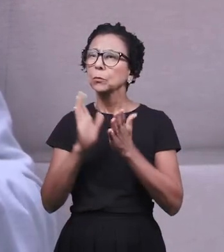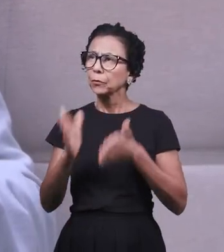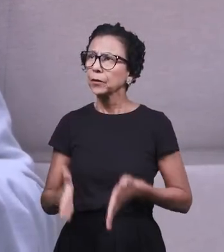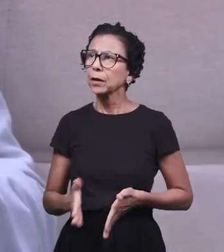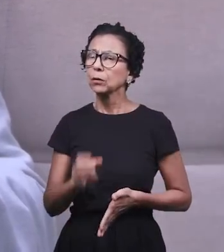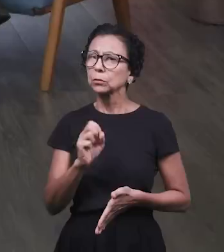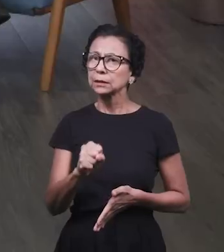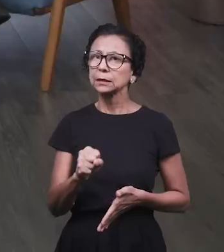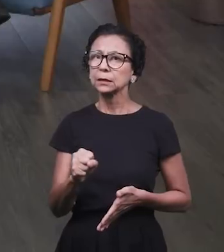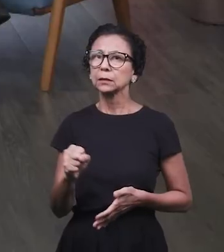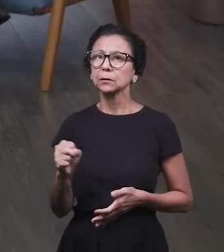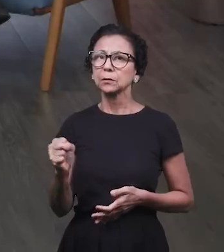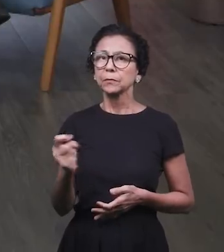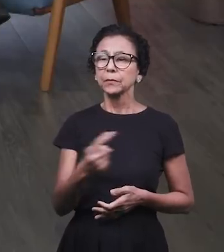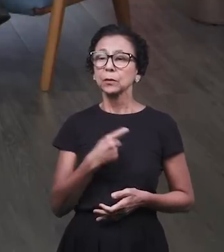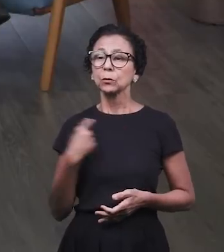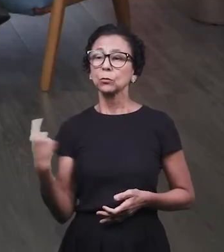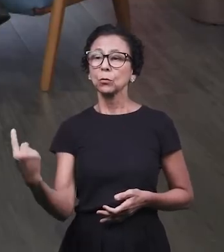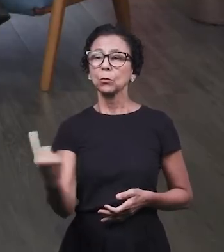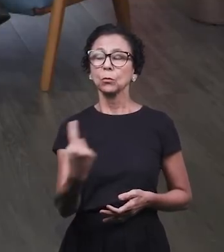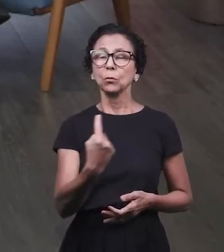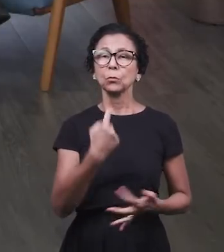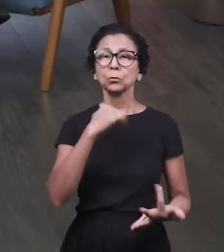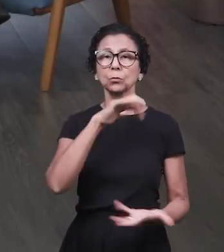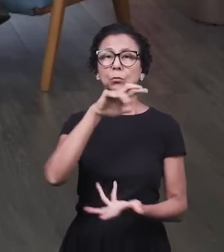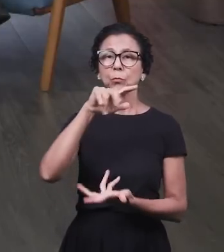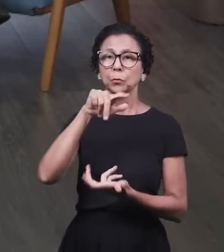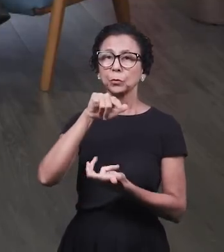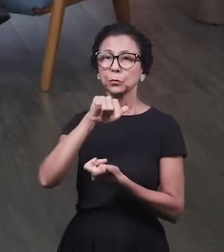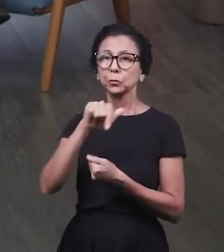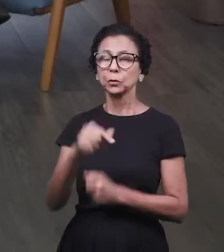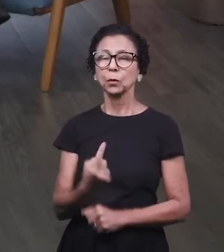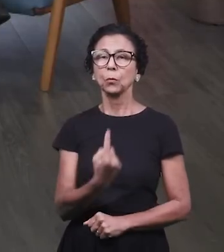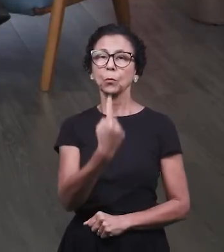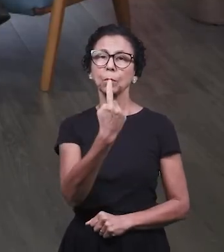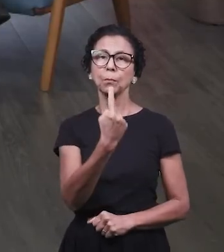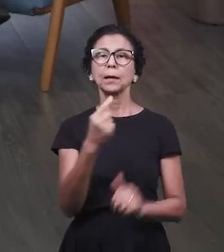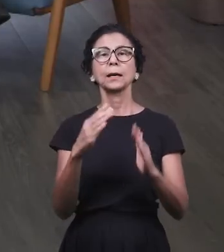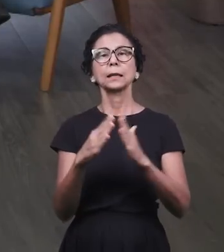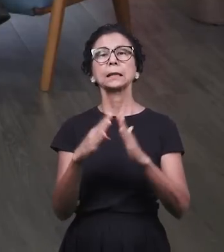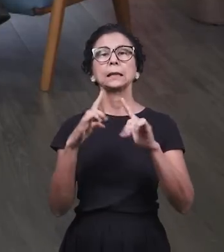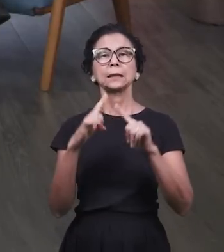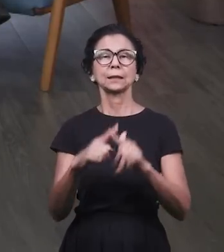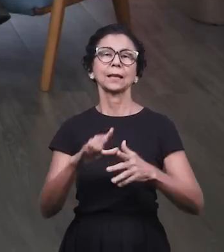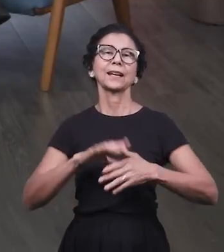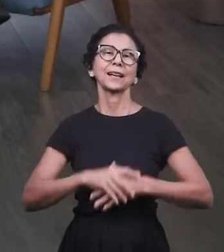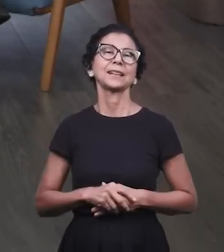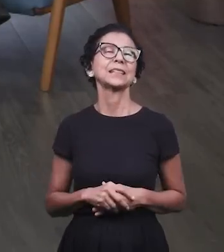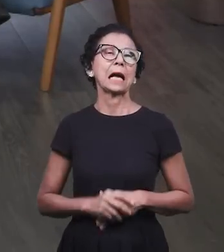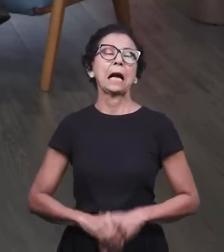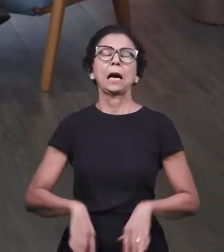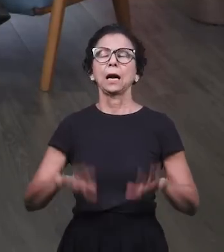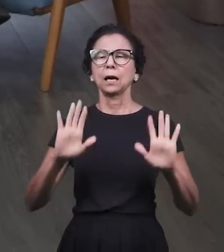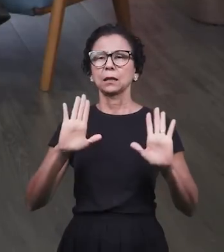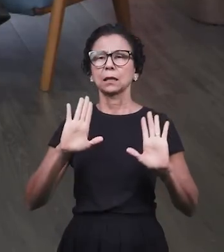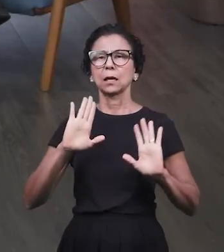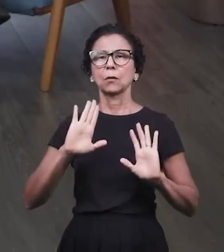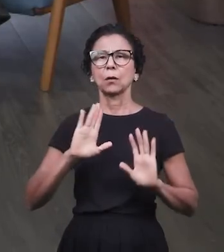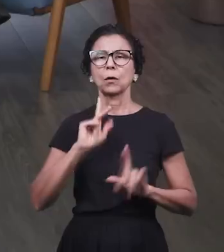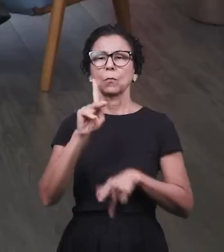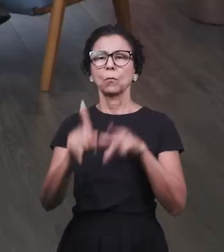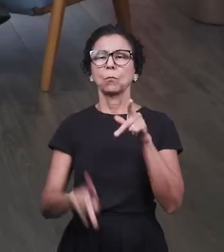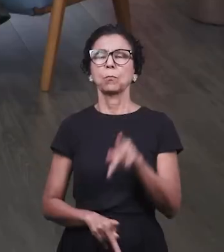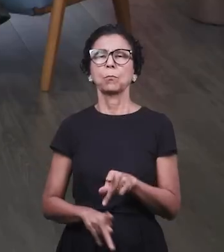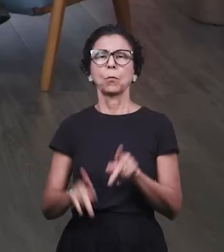corpo. É uma única igreja. Uma única igreja, né? Então é uma mistura, não é uma raça pura, exclusiva para uma